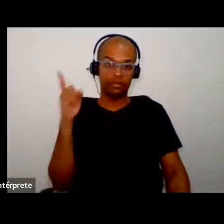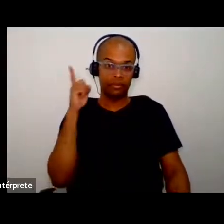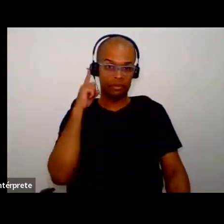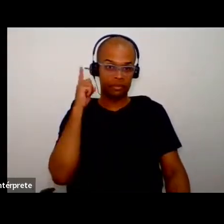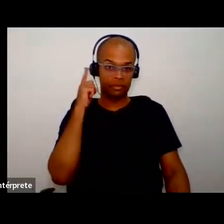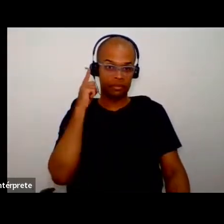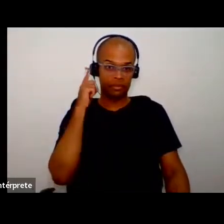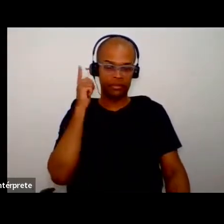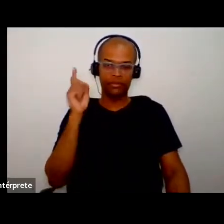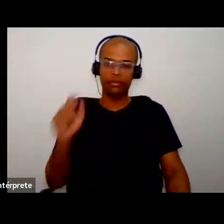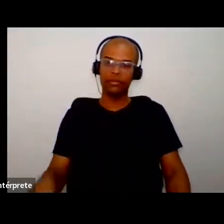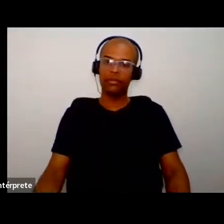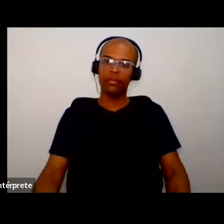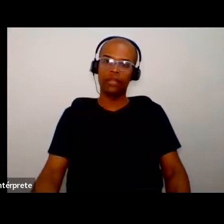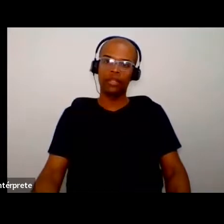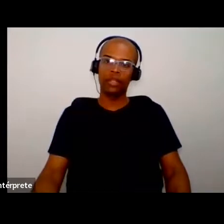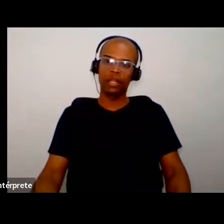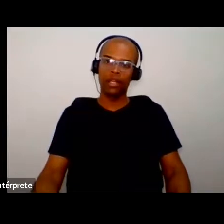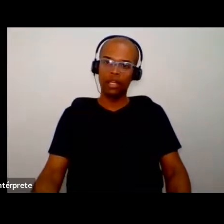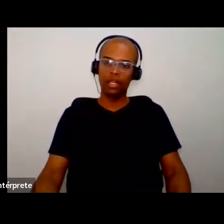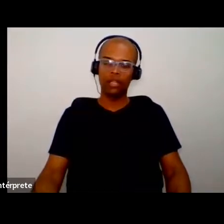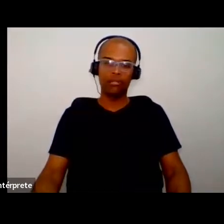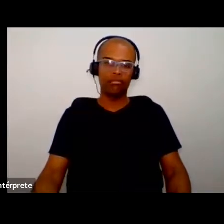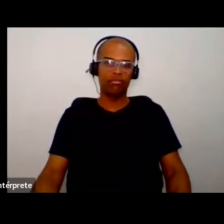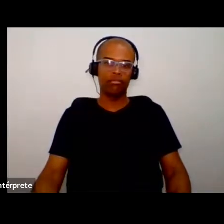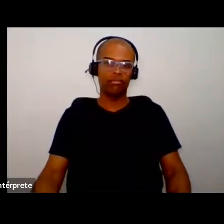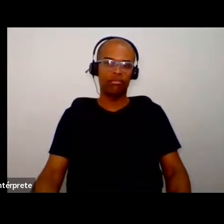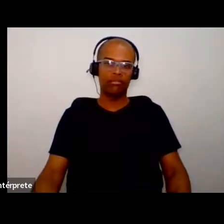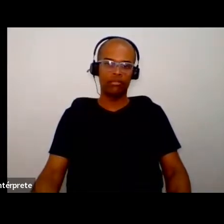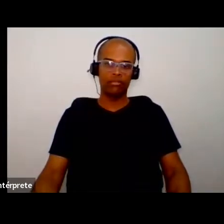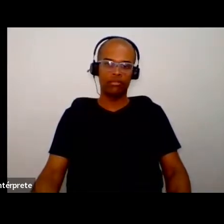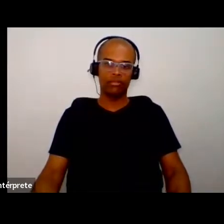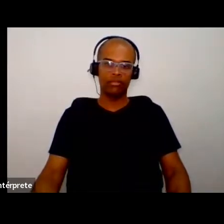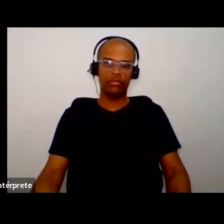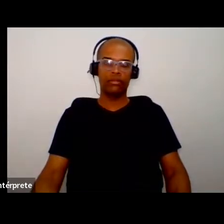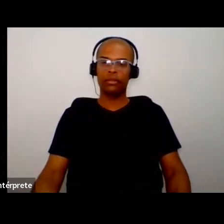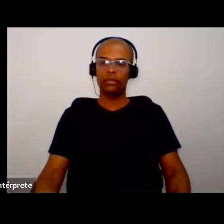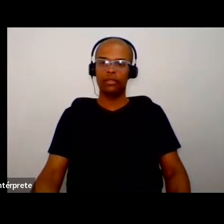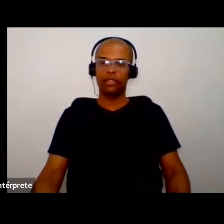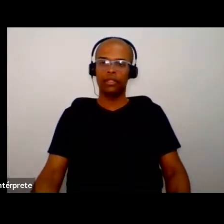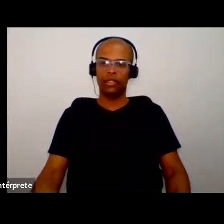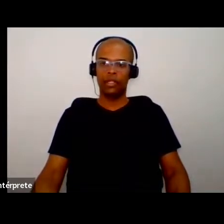E ela está muda. Cissa, você está muda.